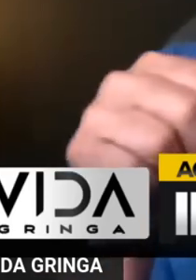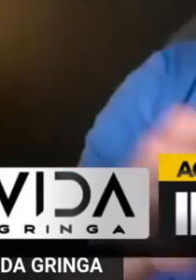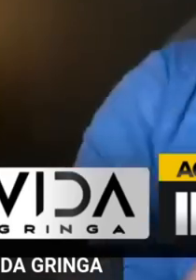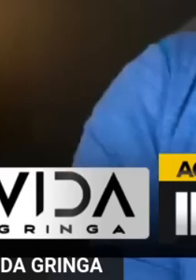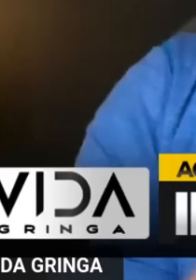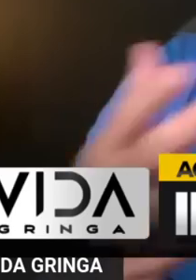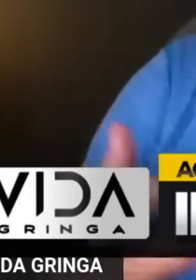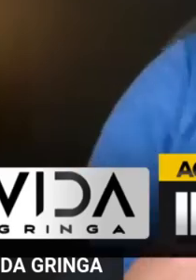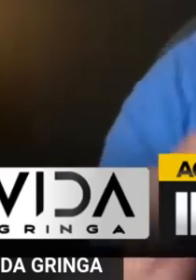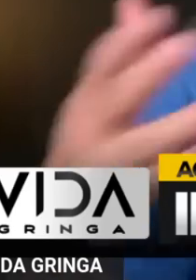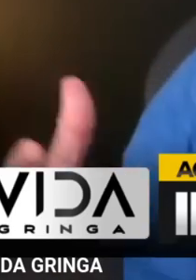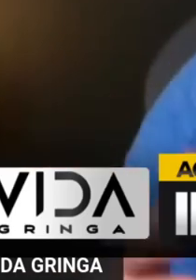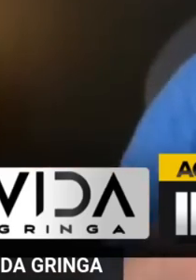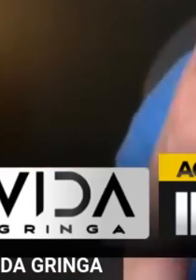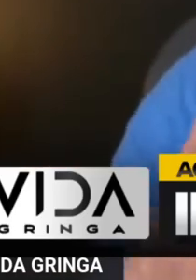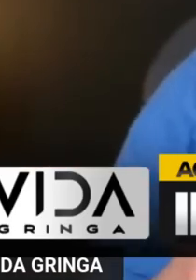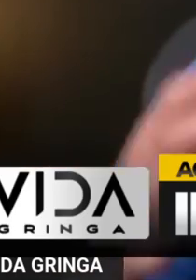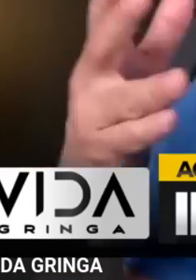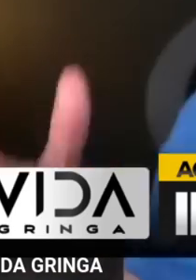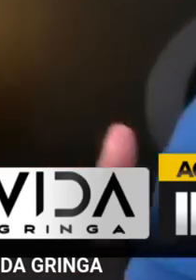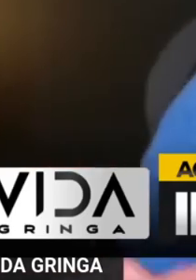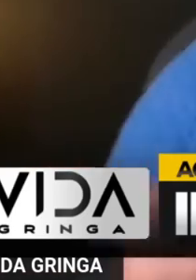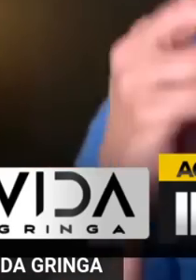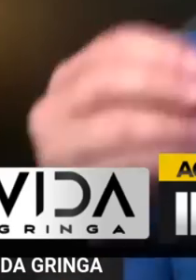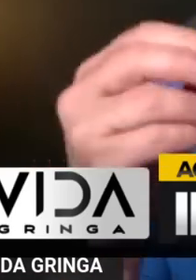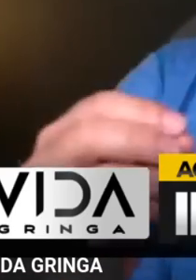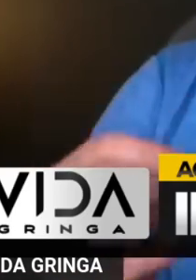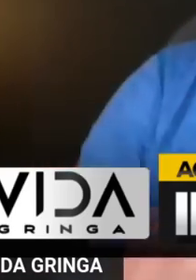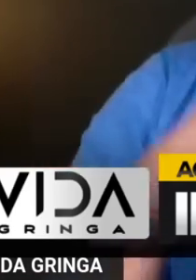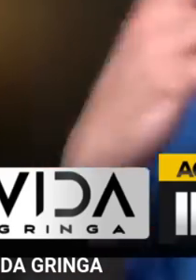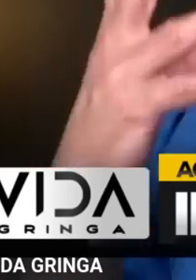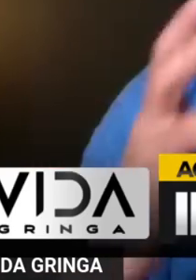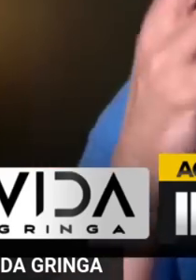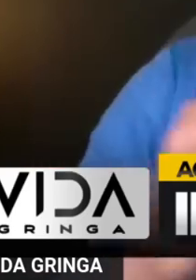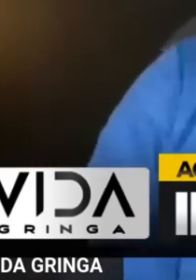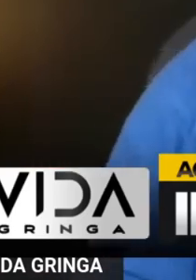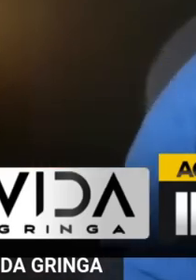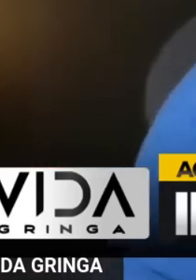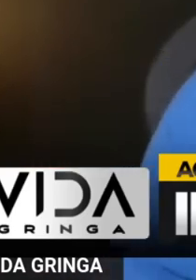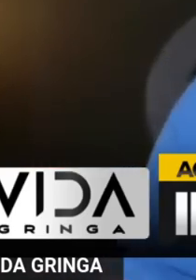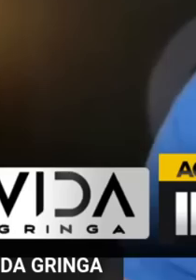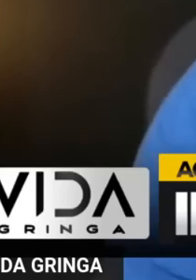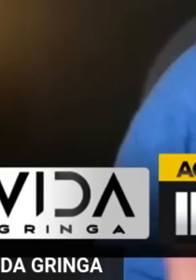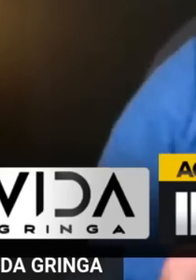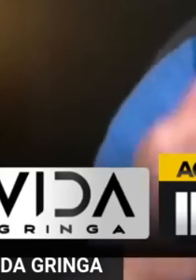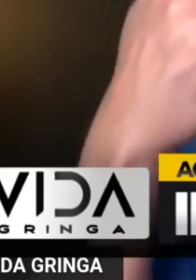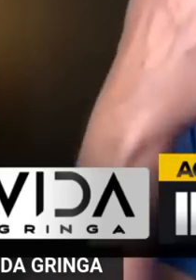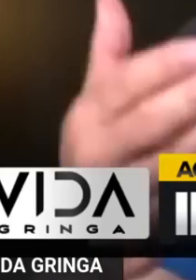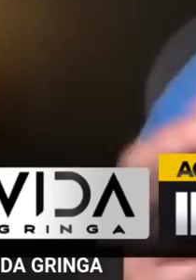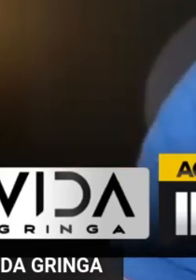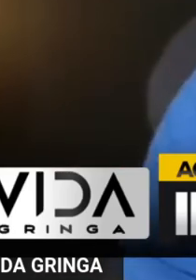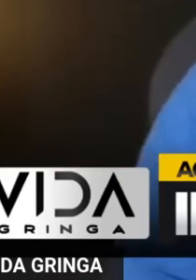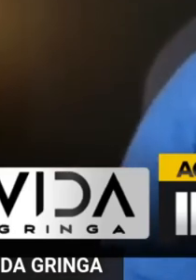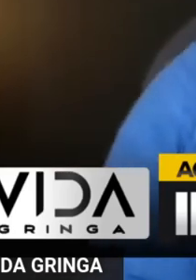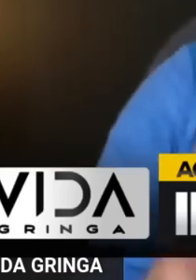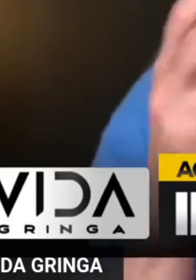esse canal, a gente bota o máximo de vídeos possível para ajudar a abrir a mente do nosso povo brasileiro. Não esqueça de nos